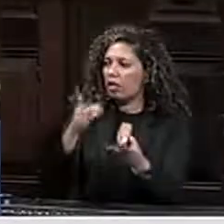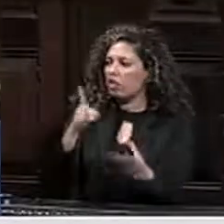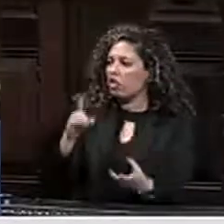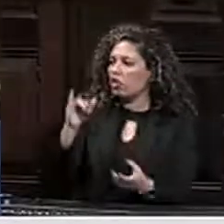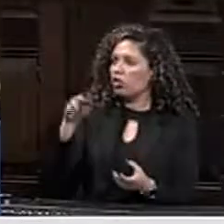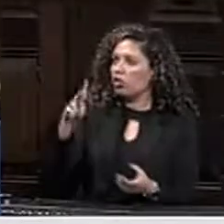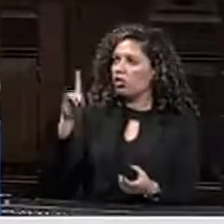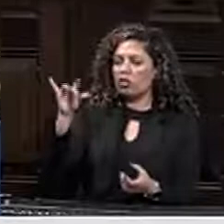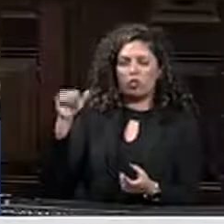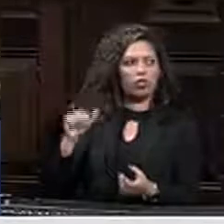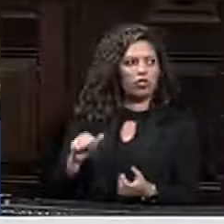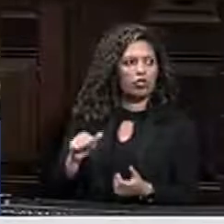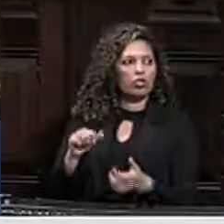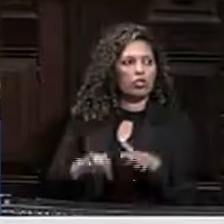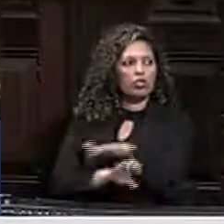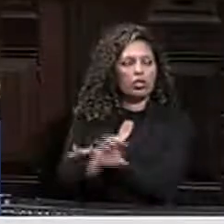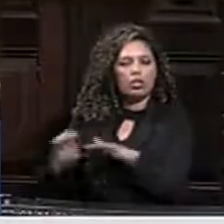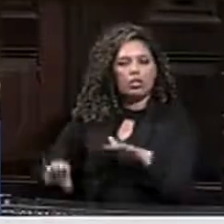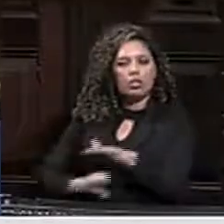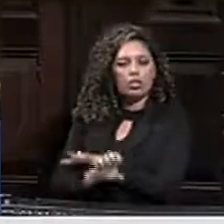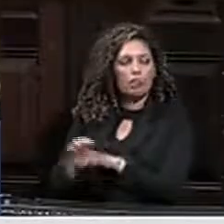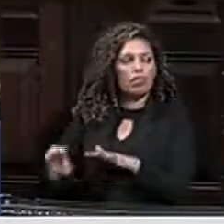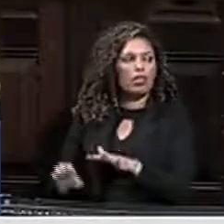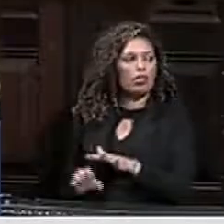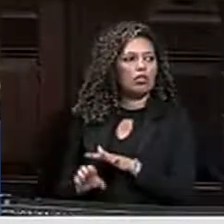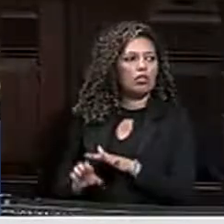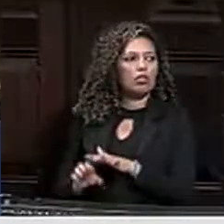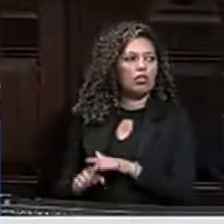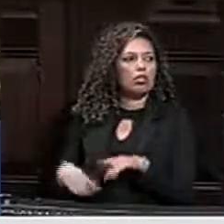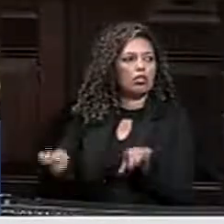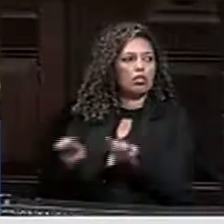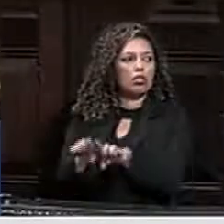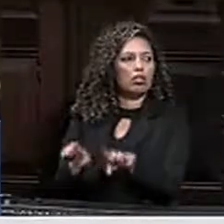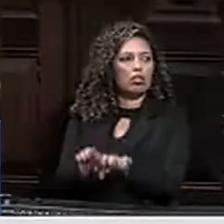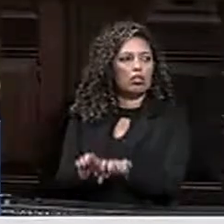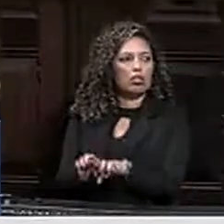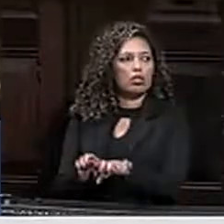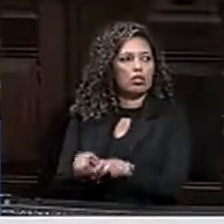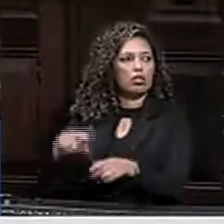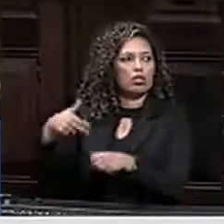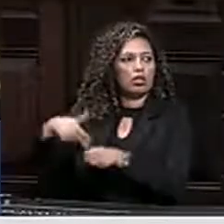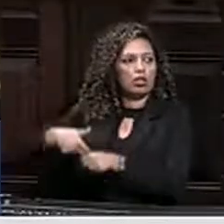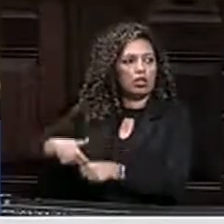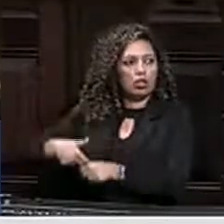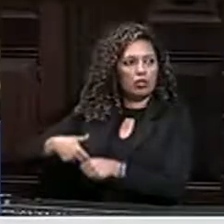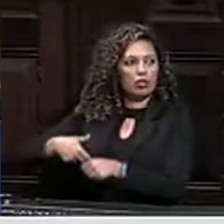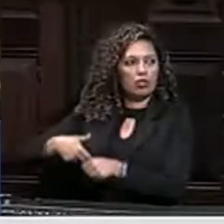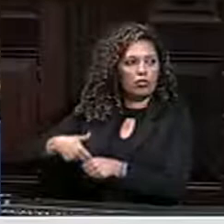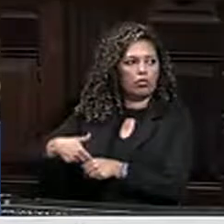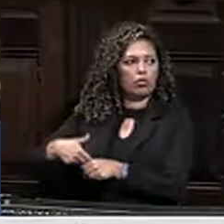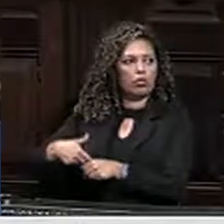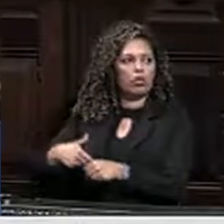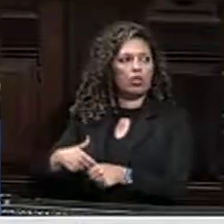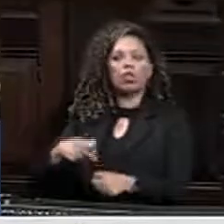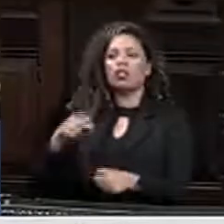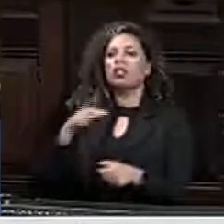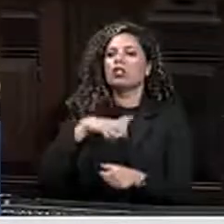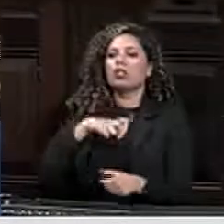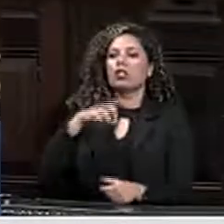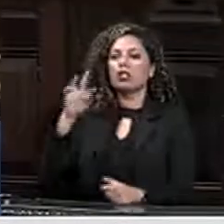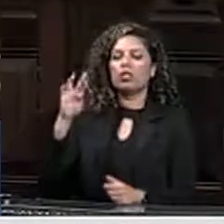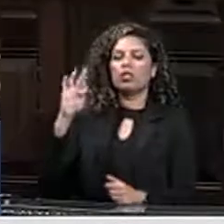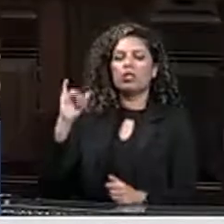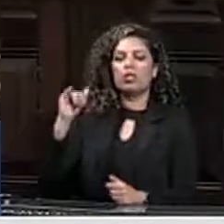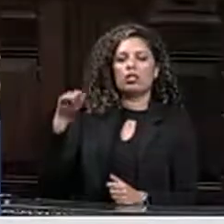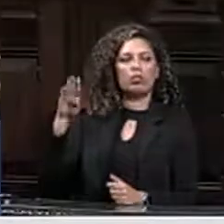as concessionárias de serviços públicos e fornecedoras de combustíveis com créditos tributários.